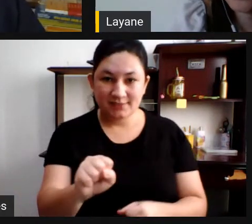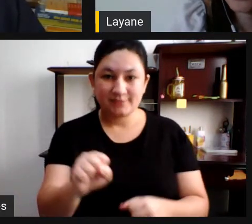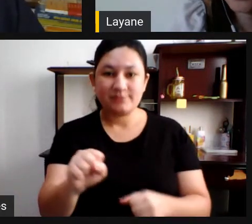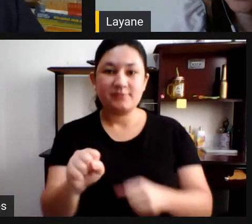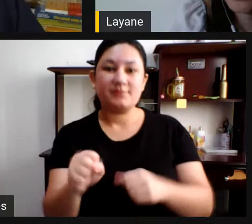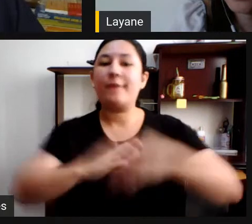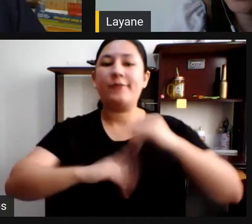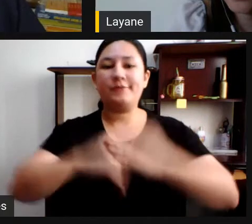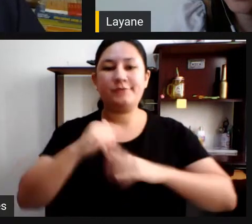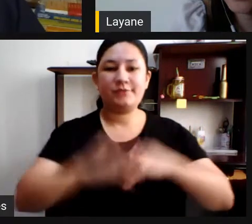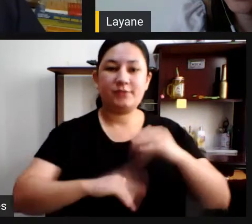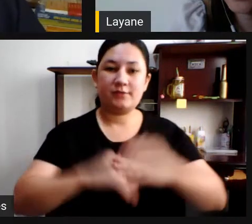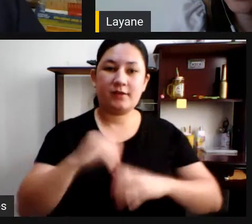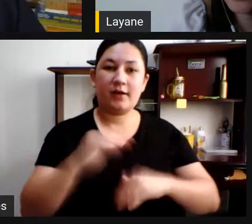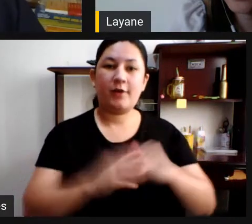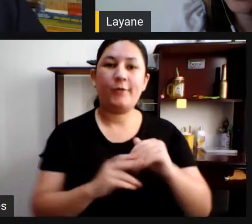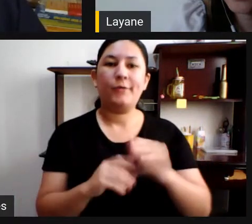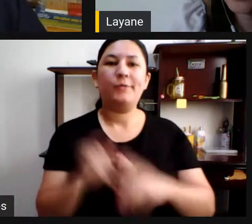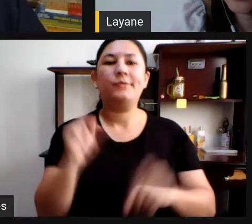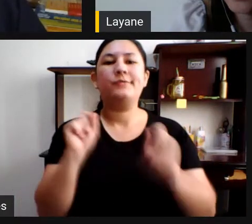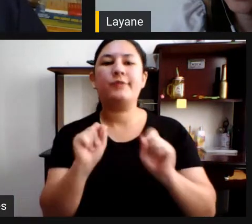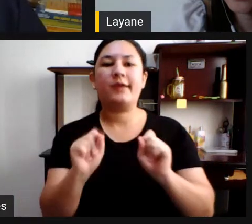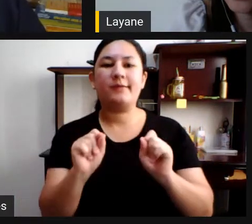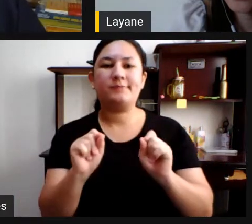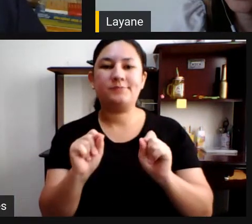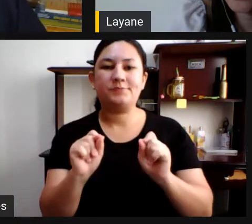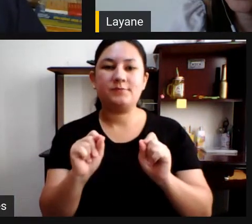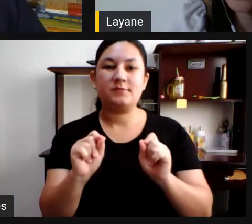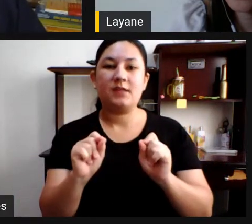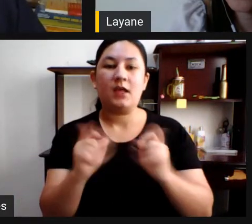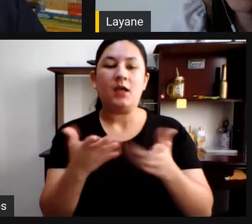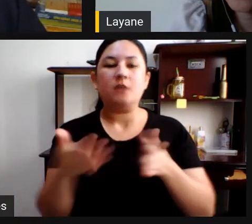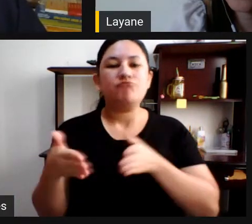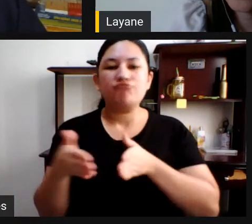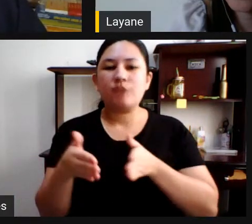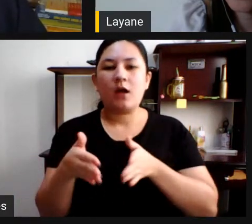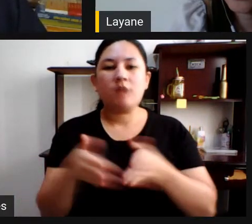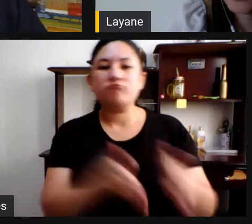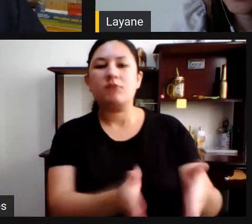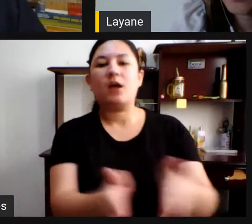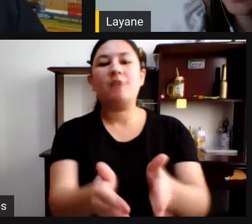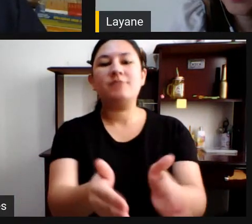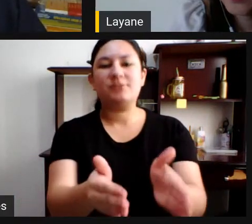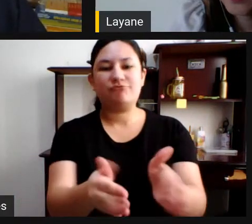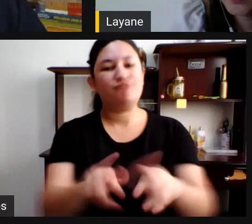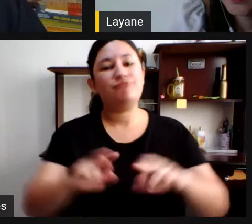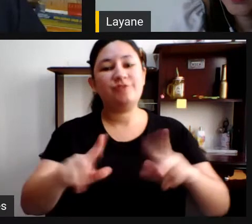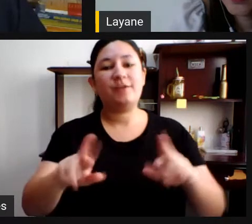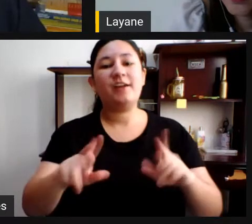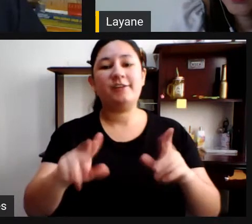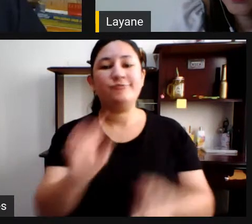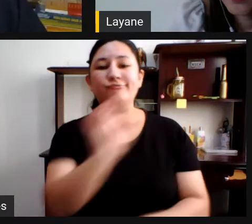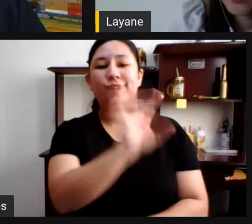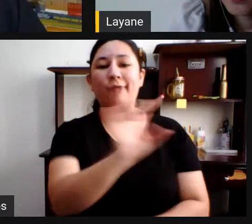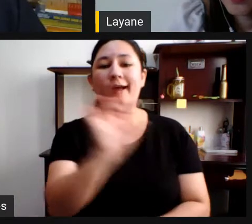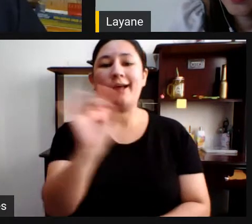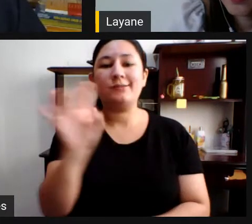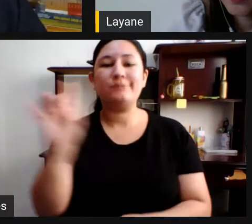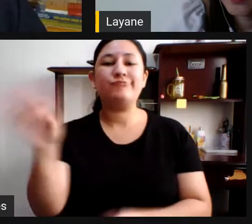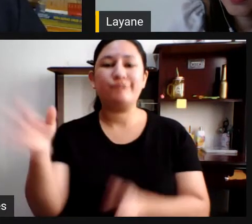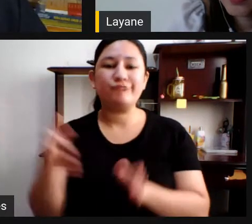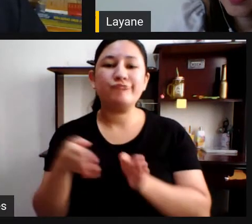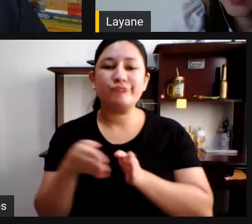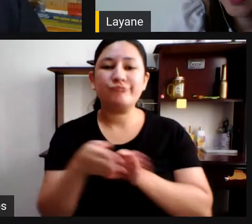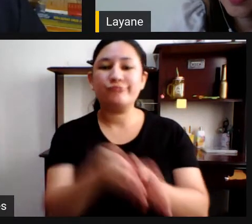instituição e querer essa formação são caminhos diferentes e é isso que o Susser traz nesse manuscrito quando